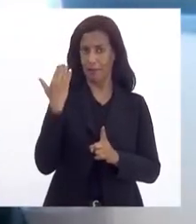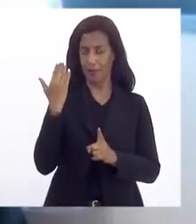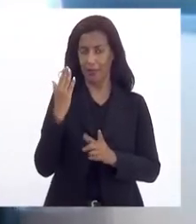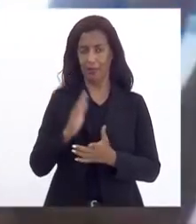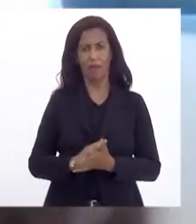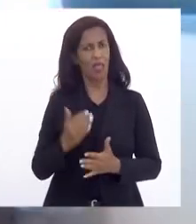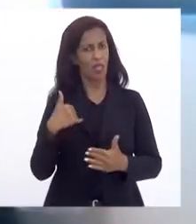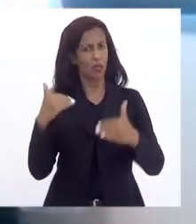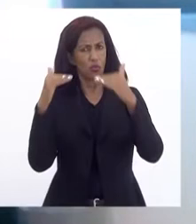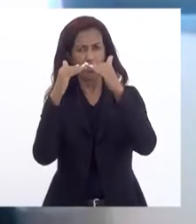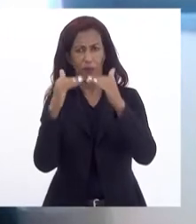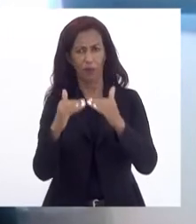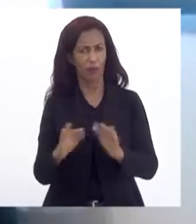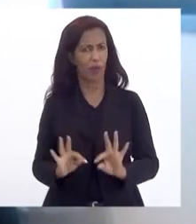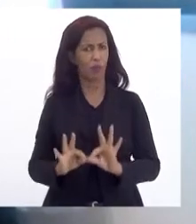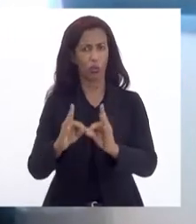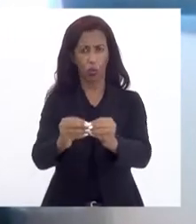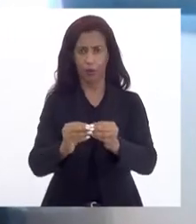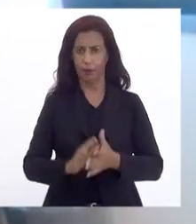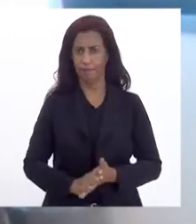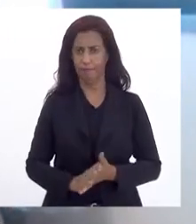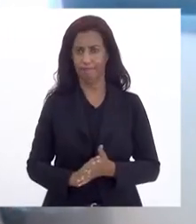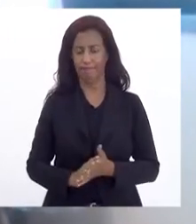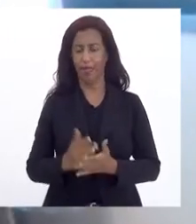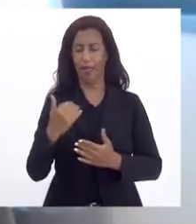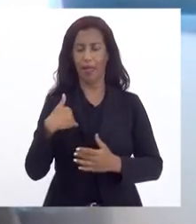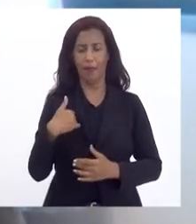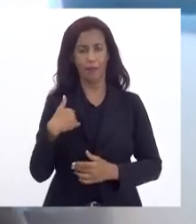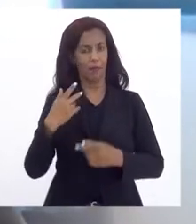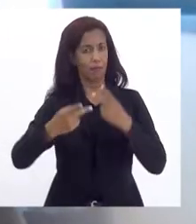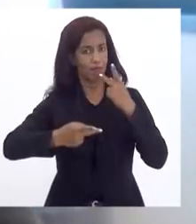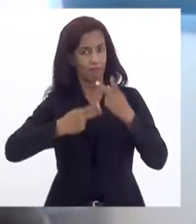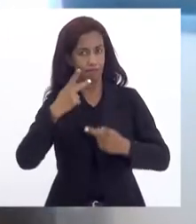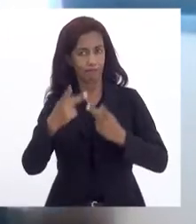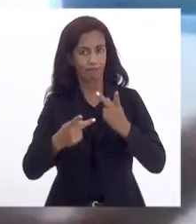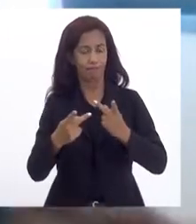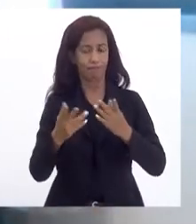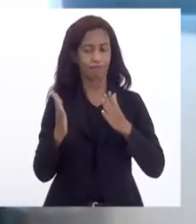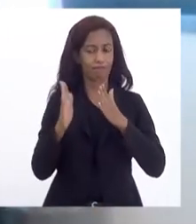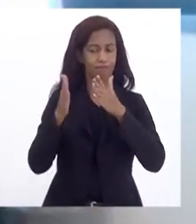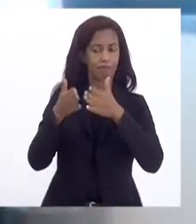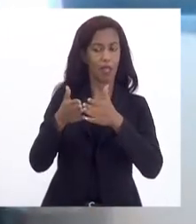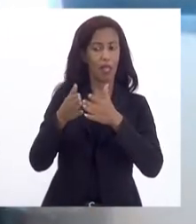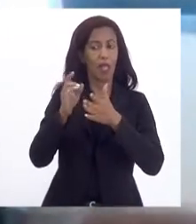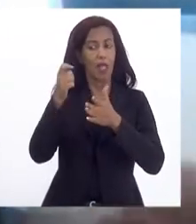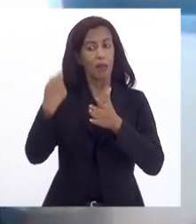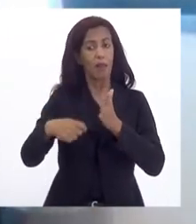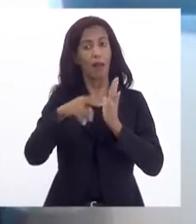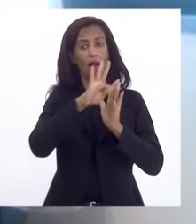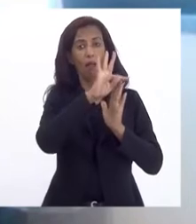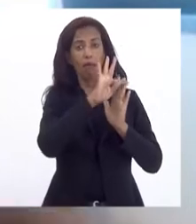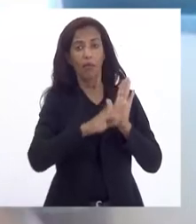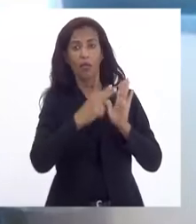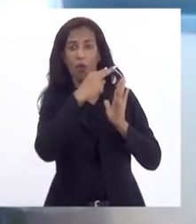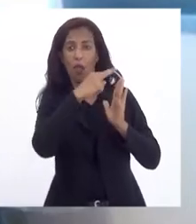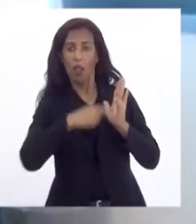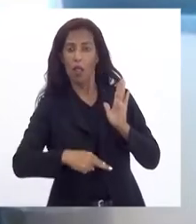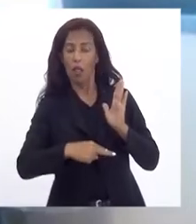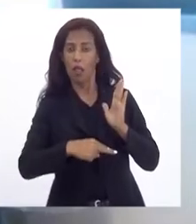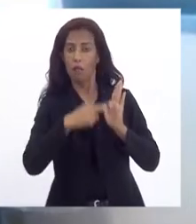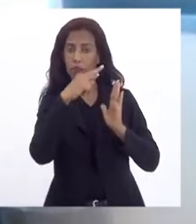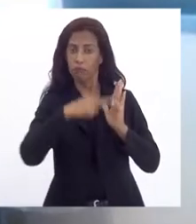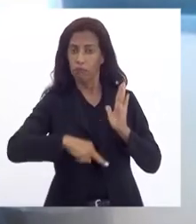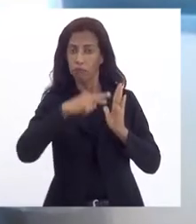sou favorável a todas as audiências públicas. A minha ponderação foi apenas que nós lêssemos esse relatório